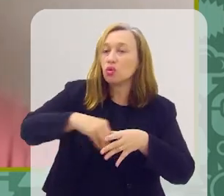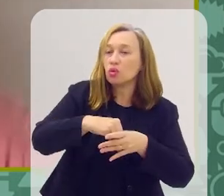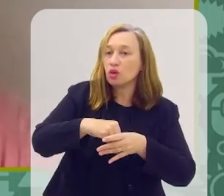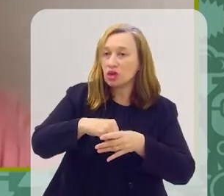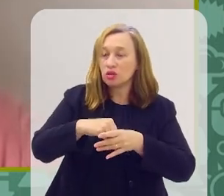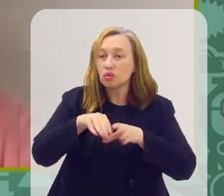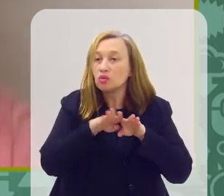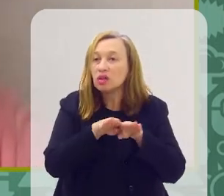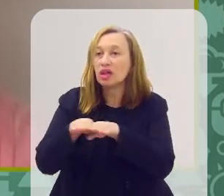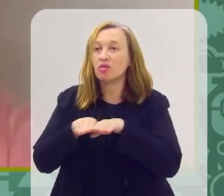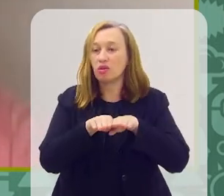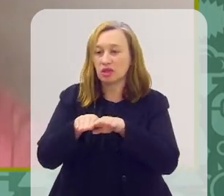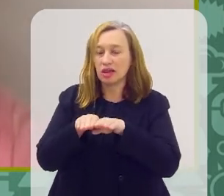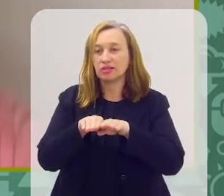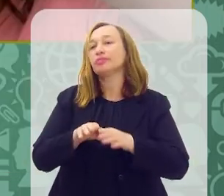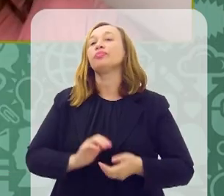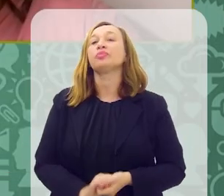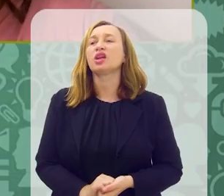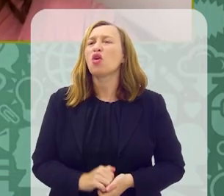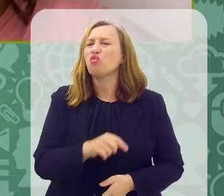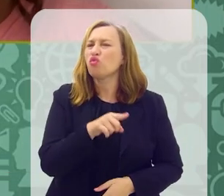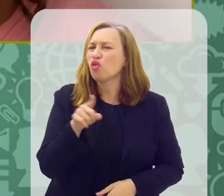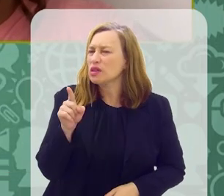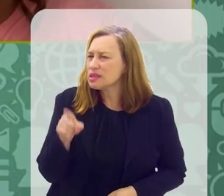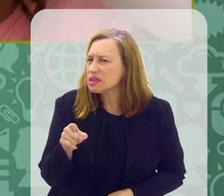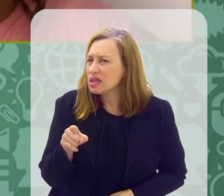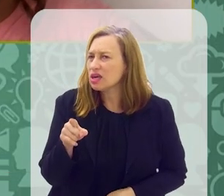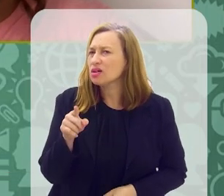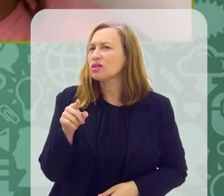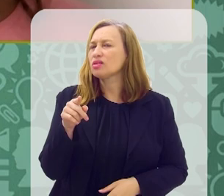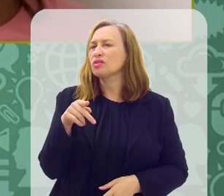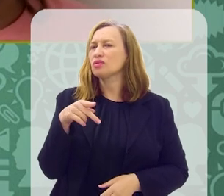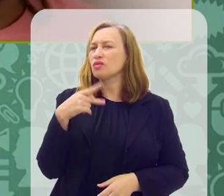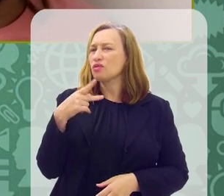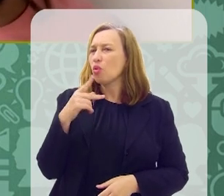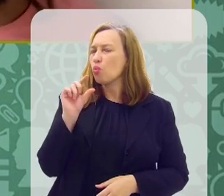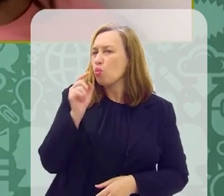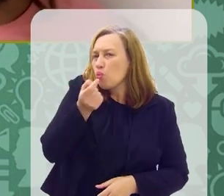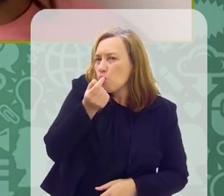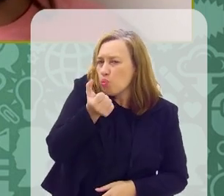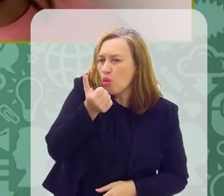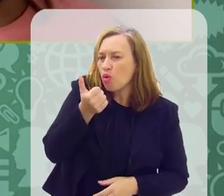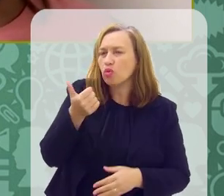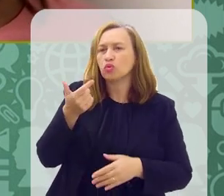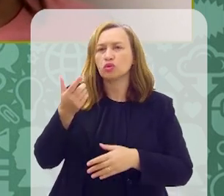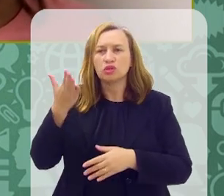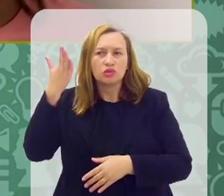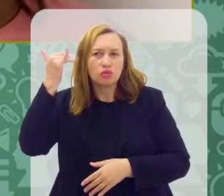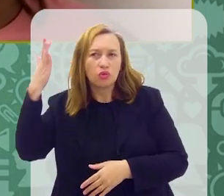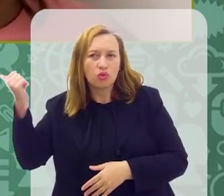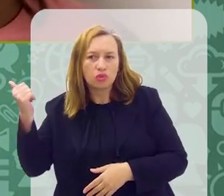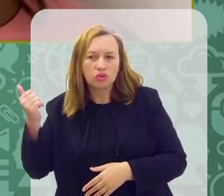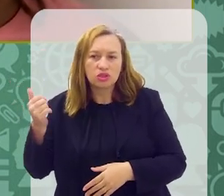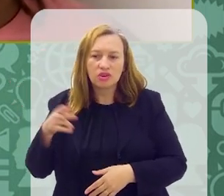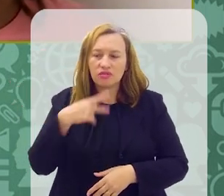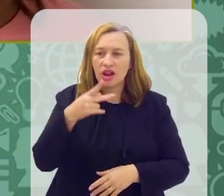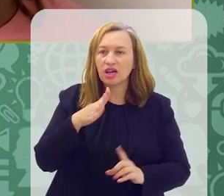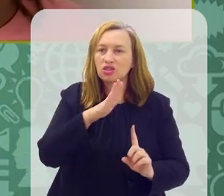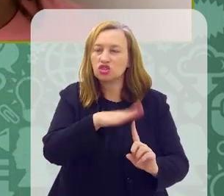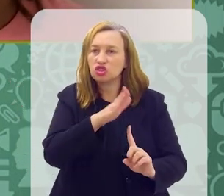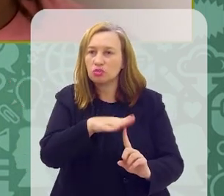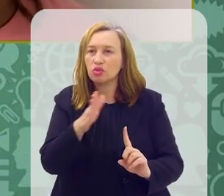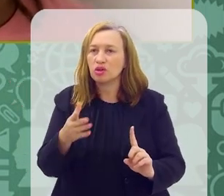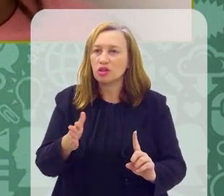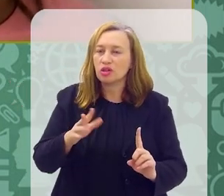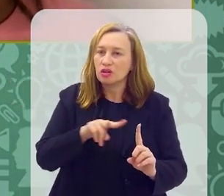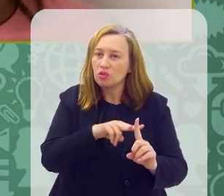dentro do mesmo pé de igualdade. Você não atribui um pouco do seu sucesso a você ter tido essa abordagem,